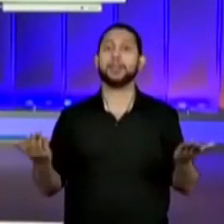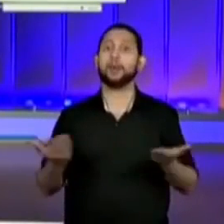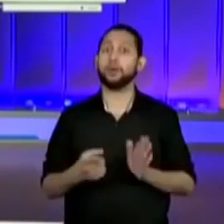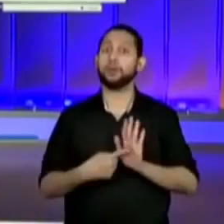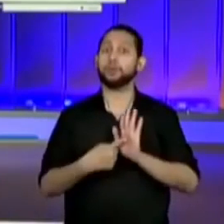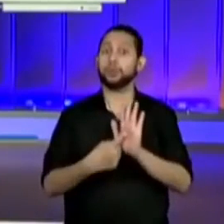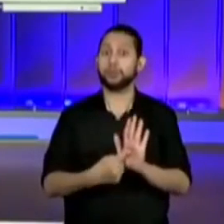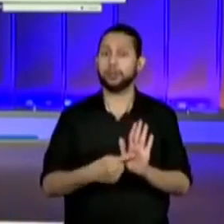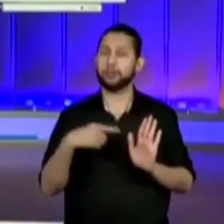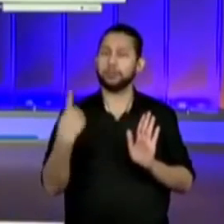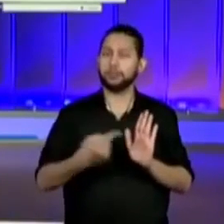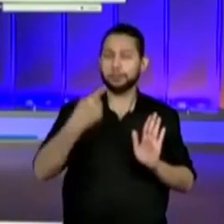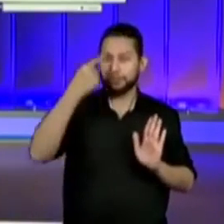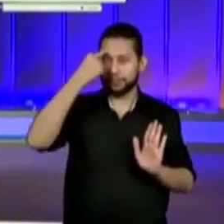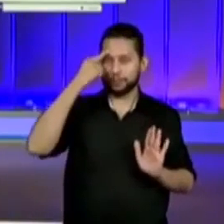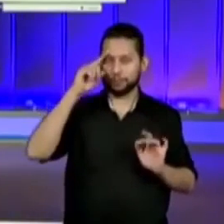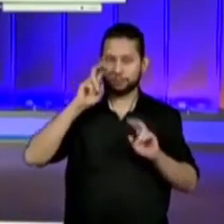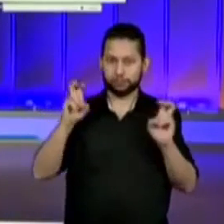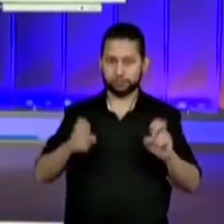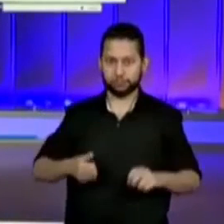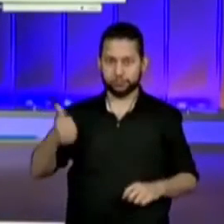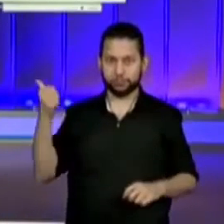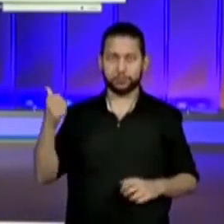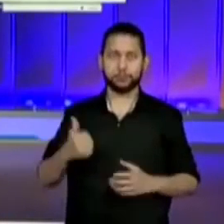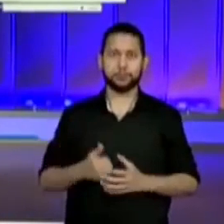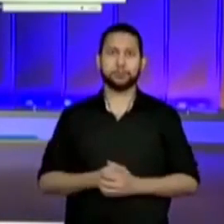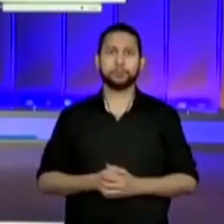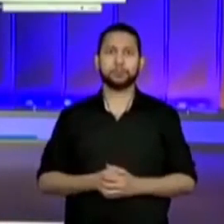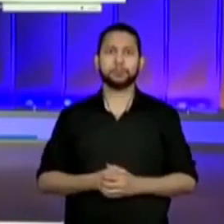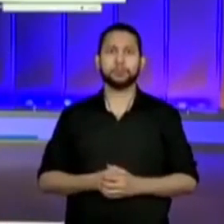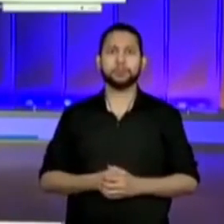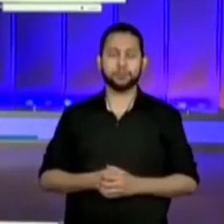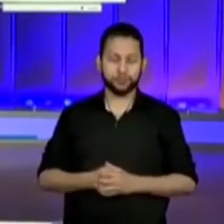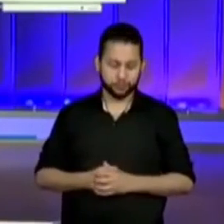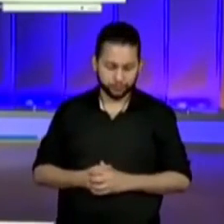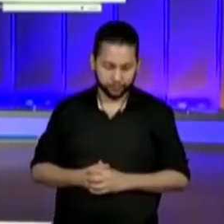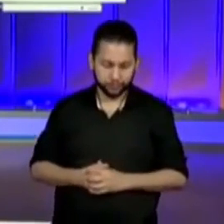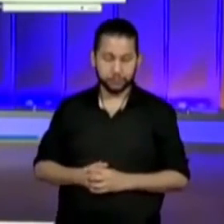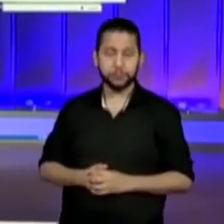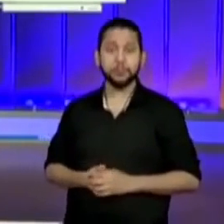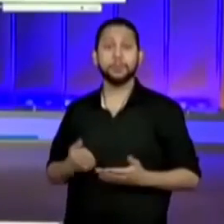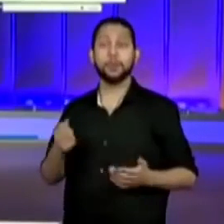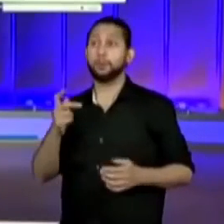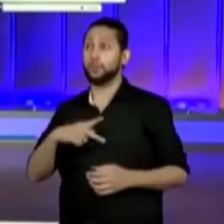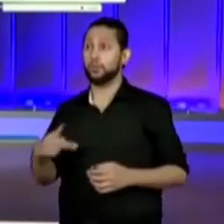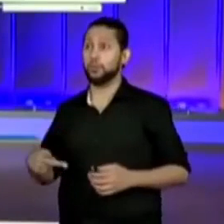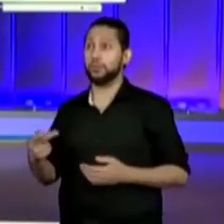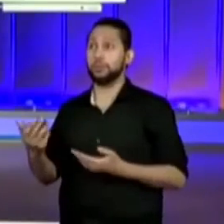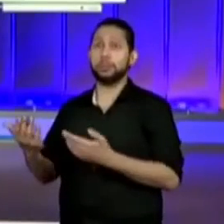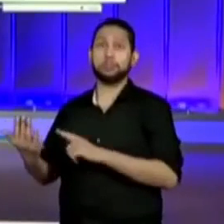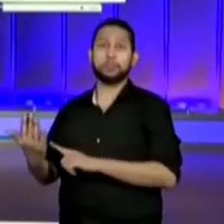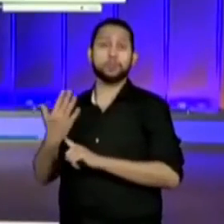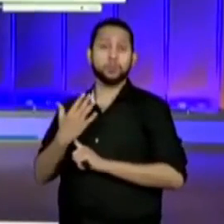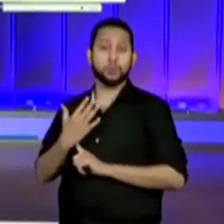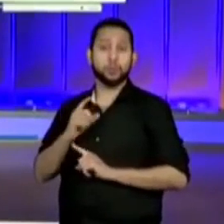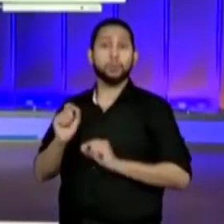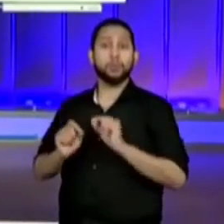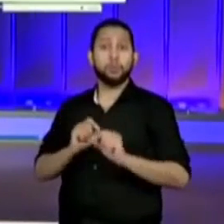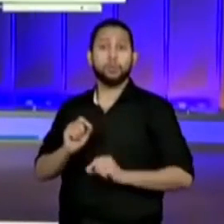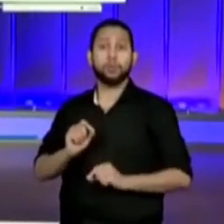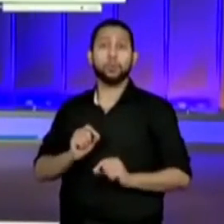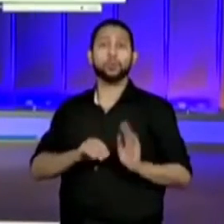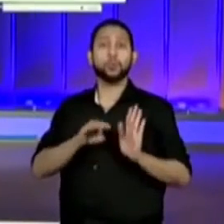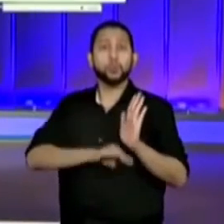situação em que vamos pensar sobre isso vamos lá os professores estavam apontando ali que adoram